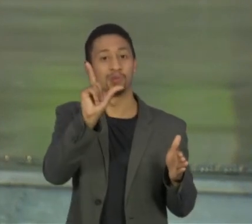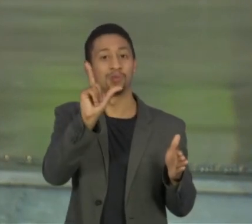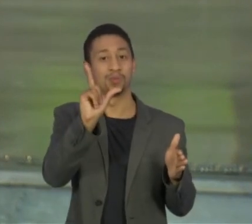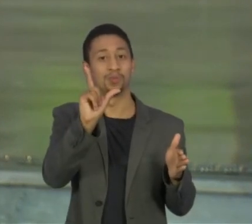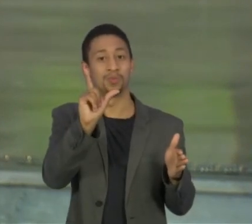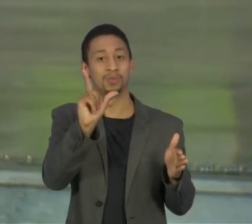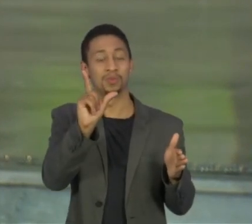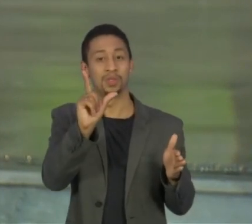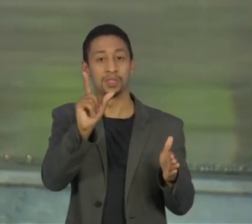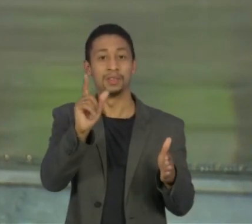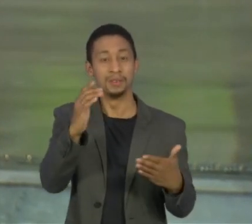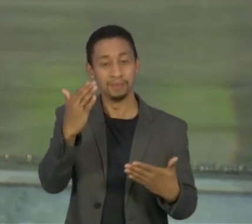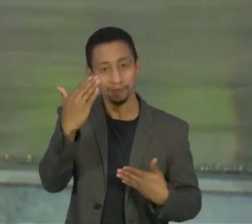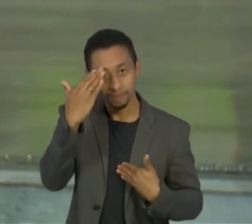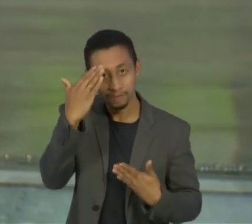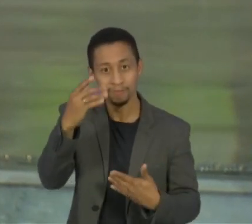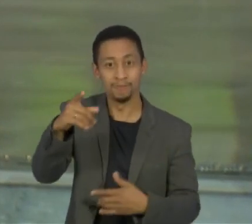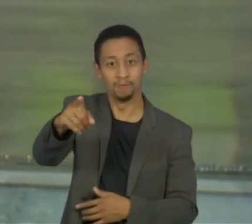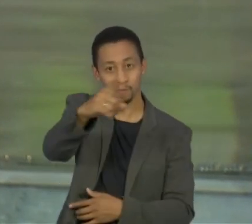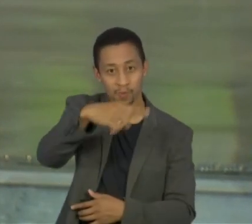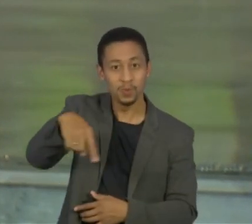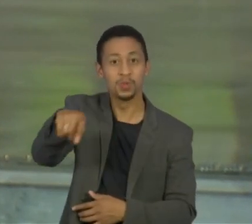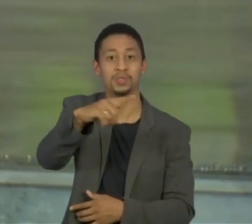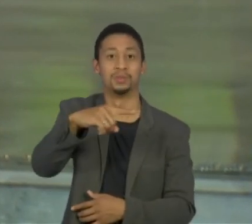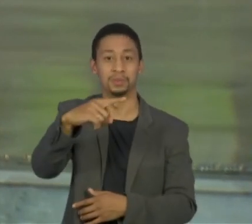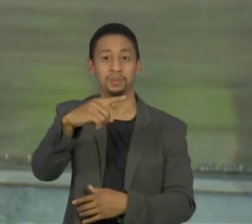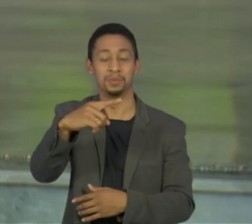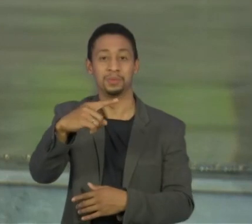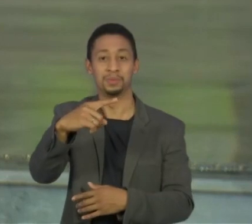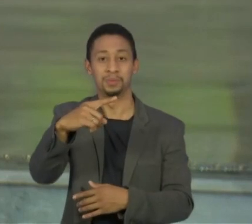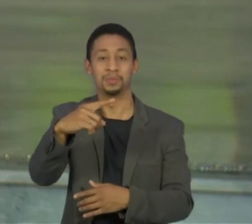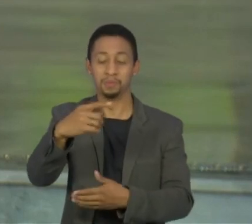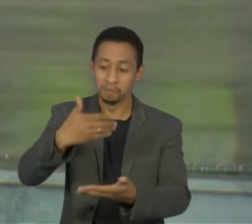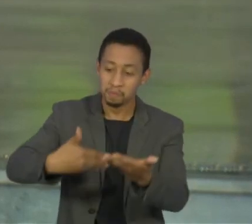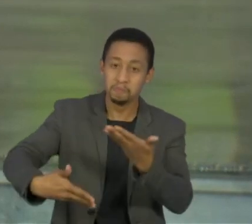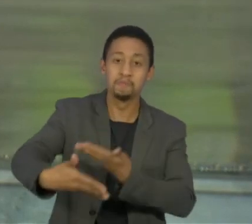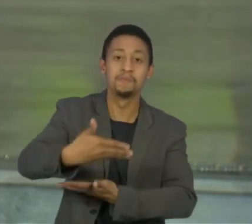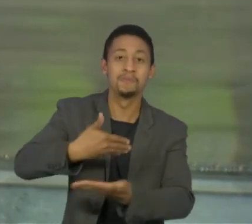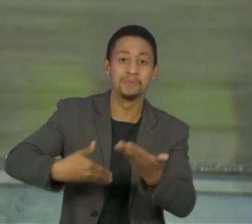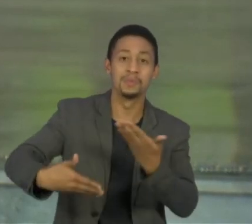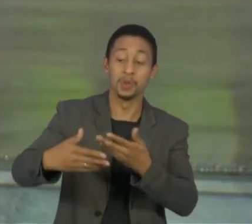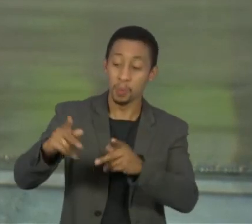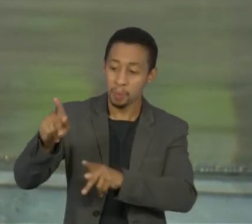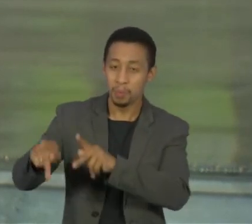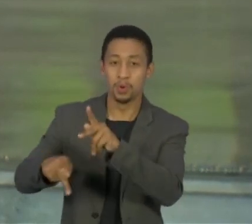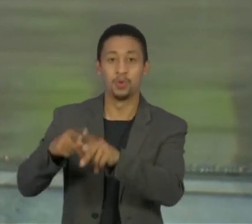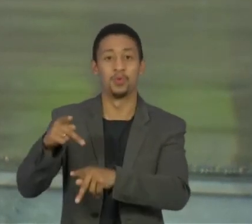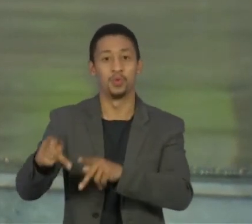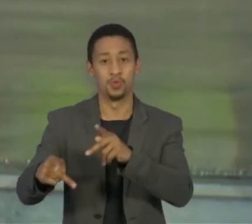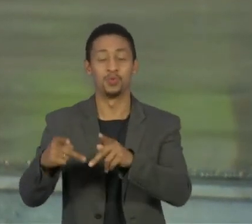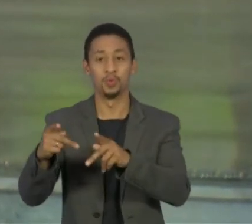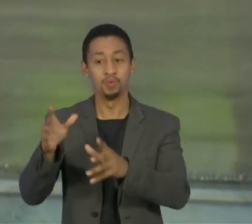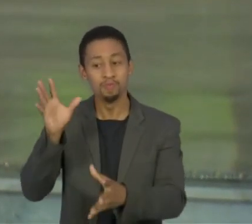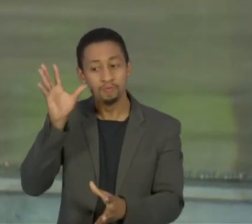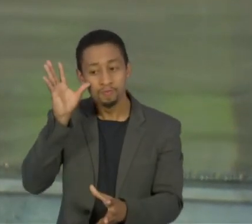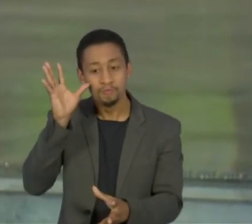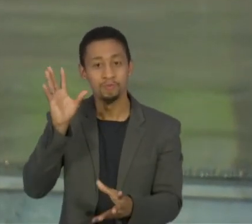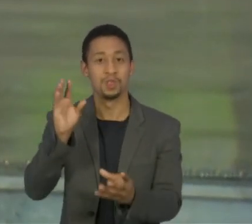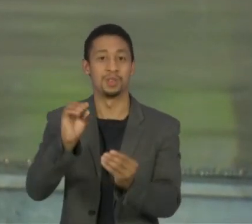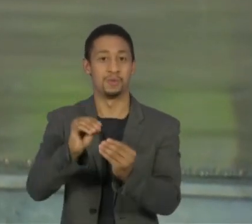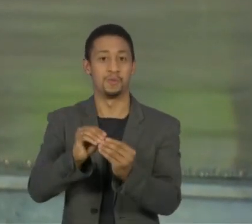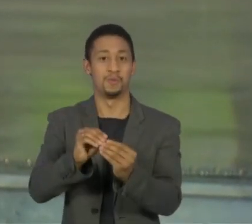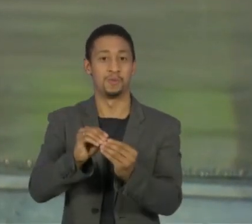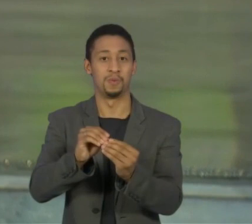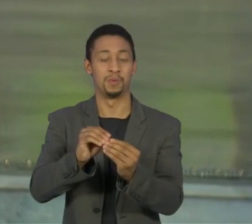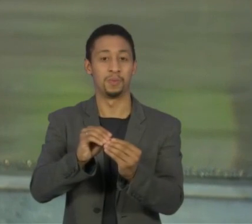possível graças à participação e ao envolvimento da população, que entendeu que,